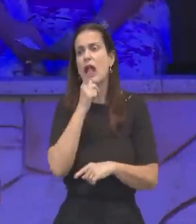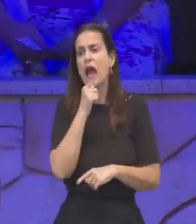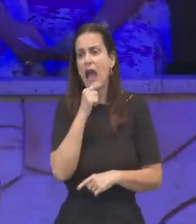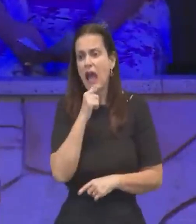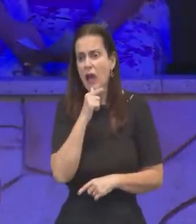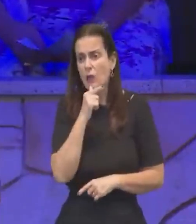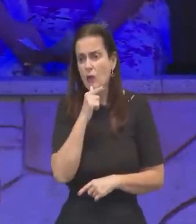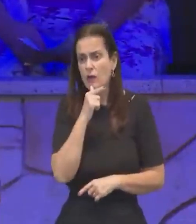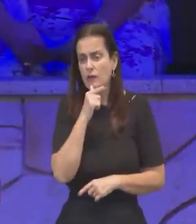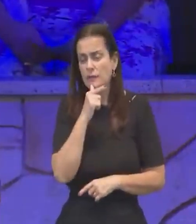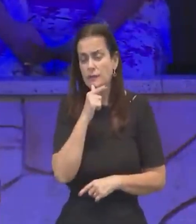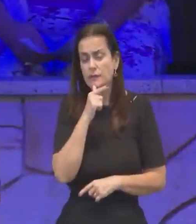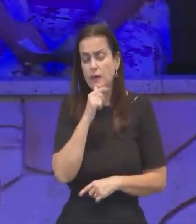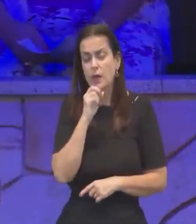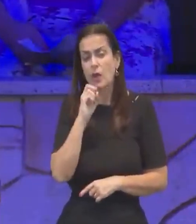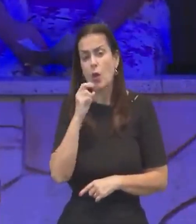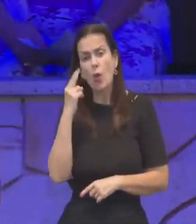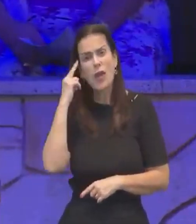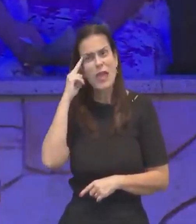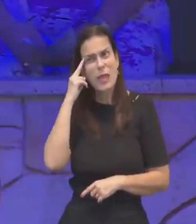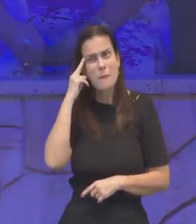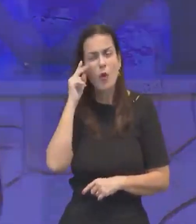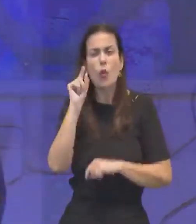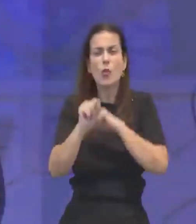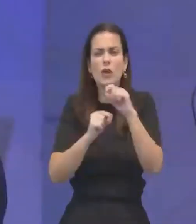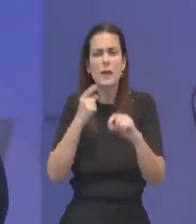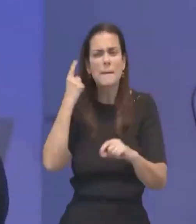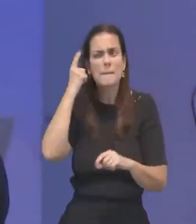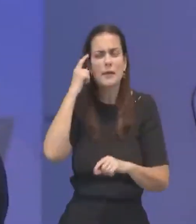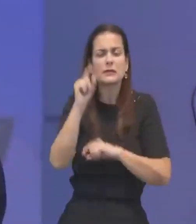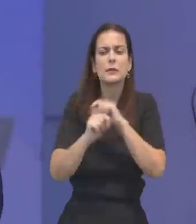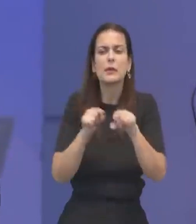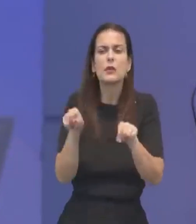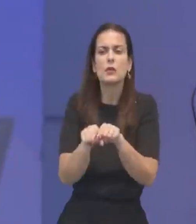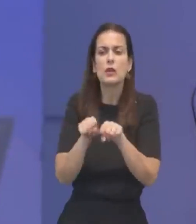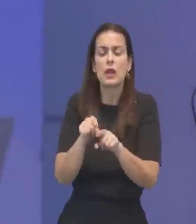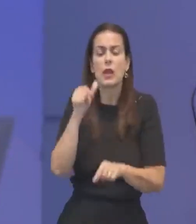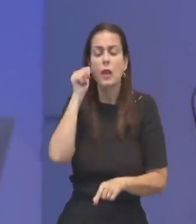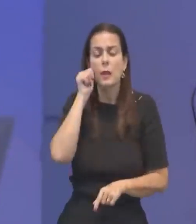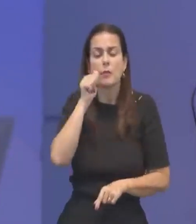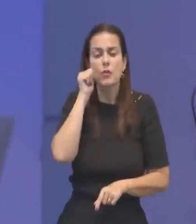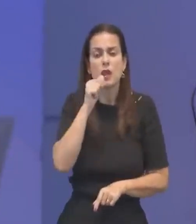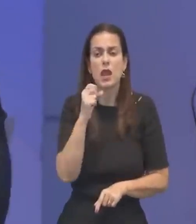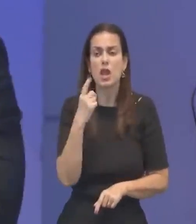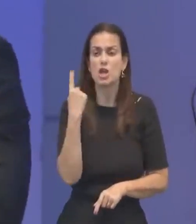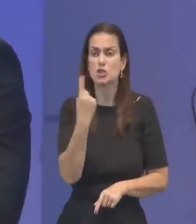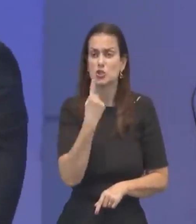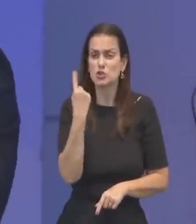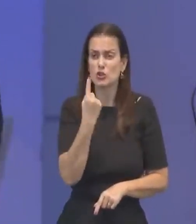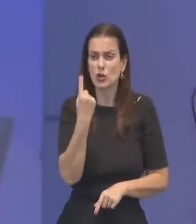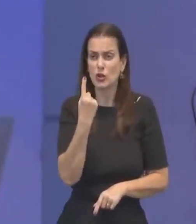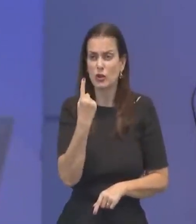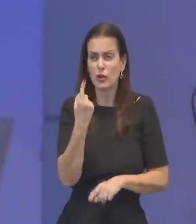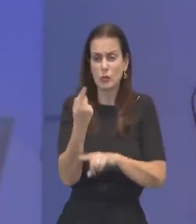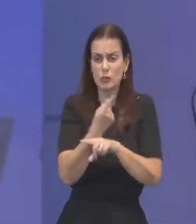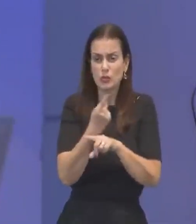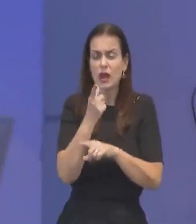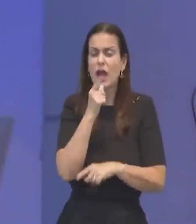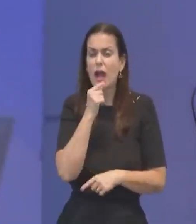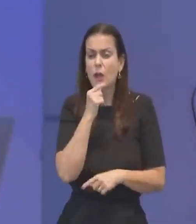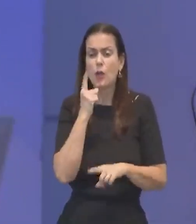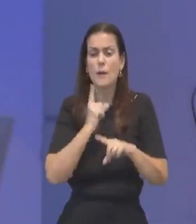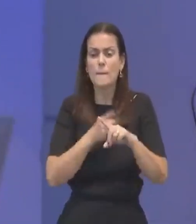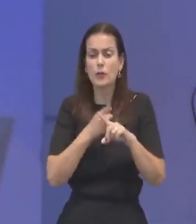ou ainda uma outra hipótese que nós cremos é que essa mulher estava sozinha ao meio-dia buscando essa água porque